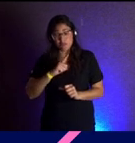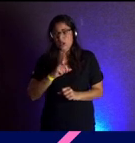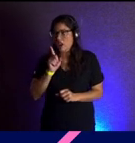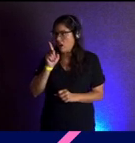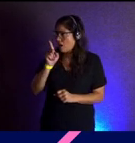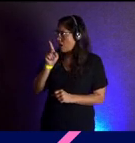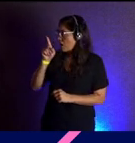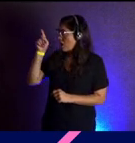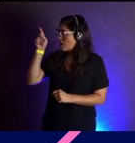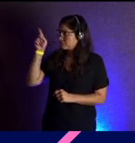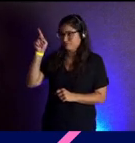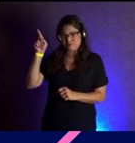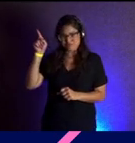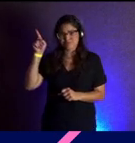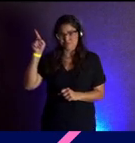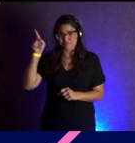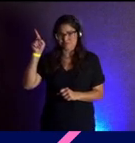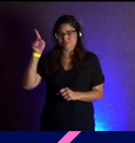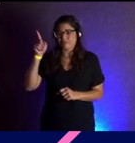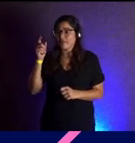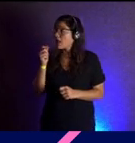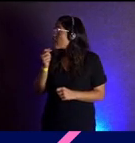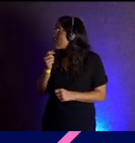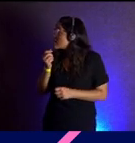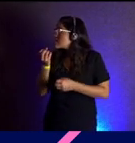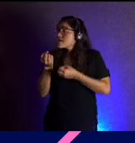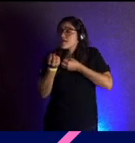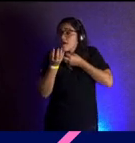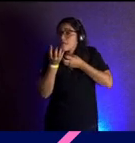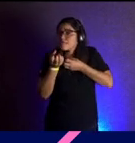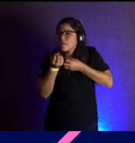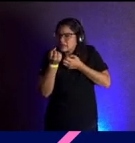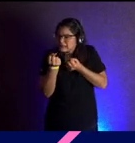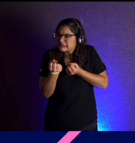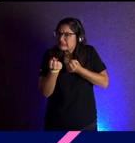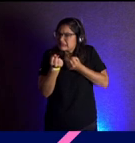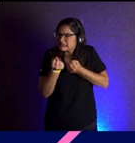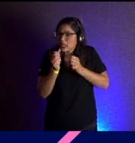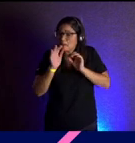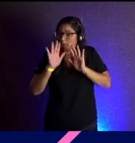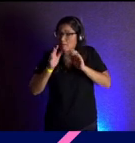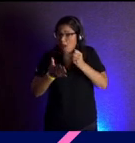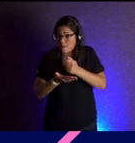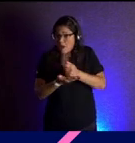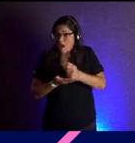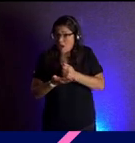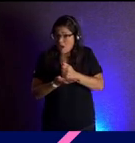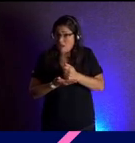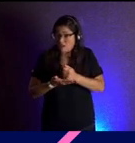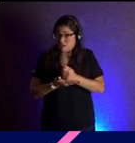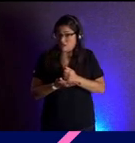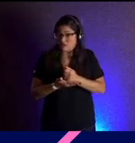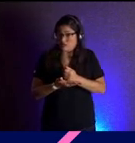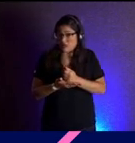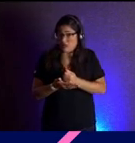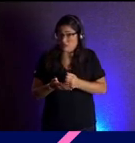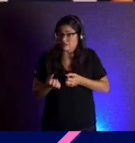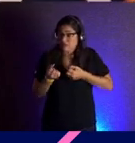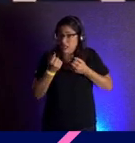ali em cima, é uma informação, né, densa, mas é uma informação com base em dados, né, que